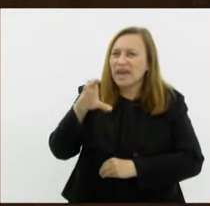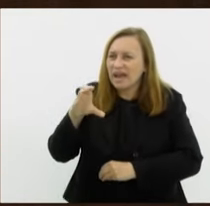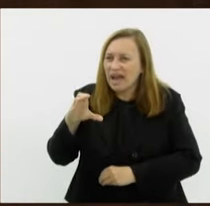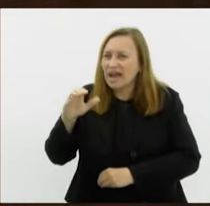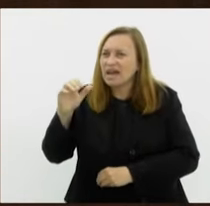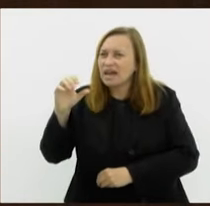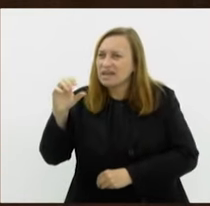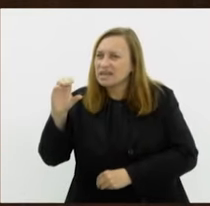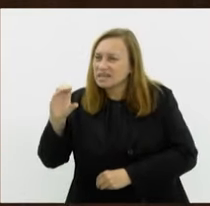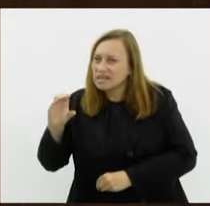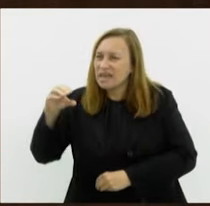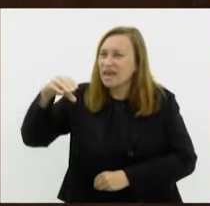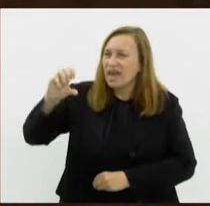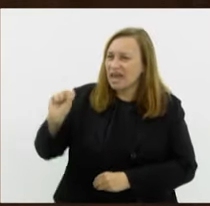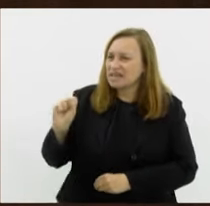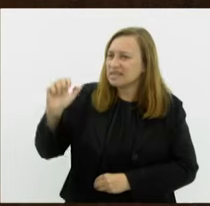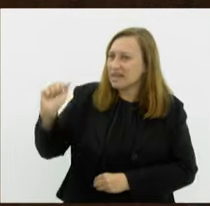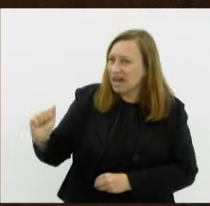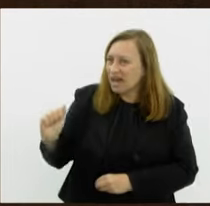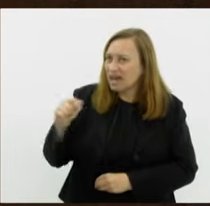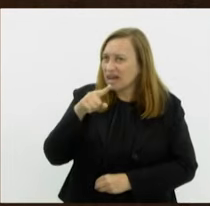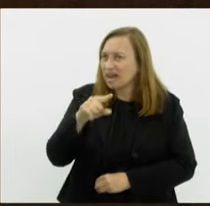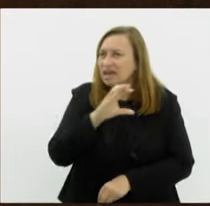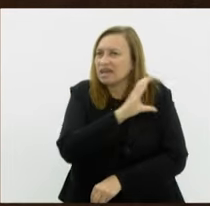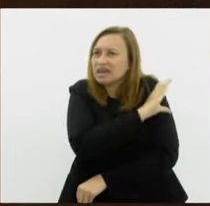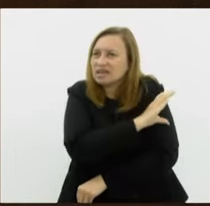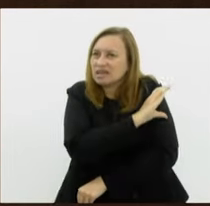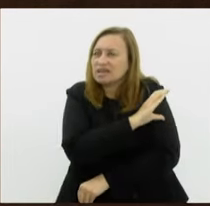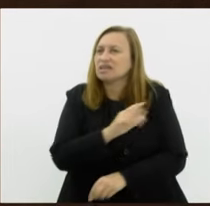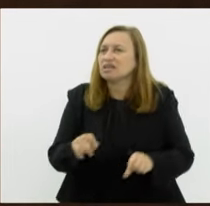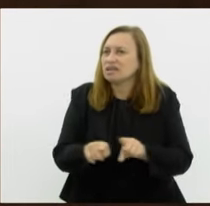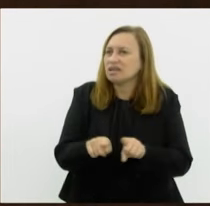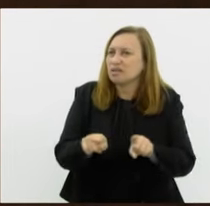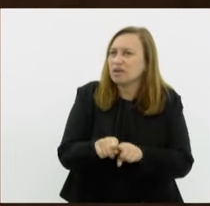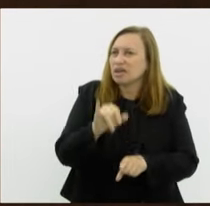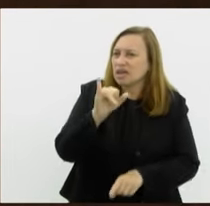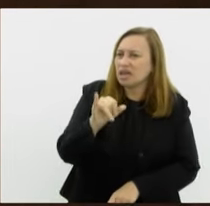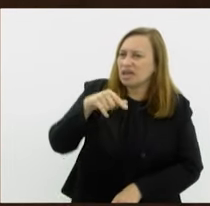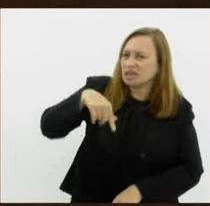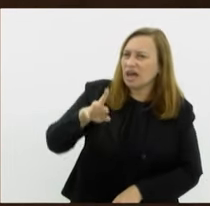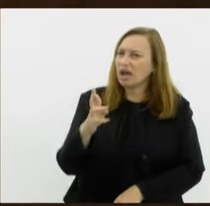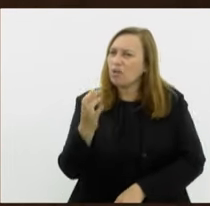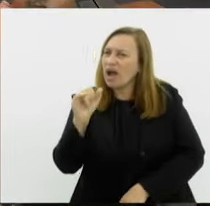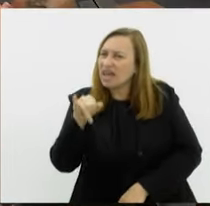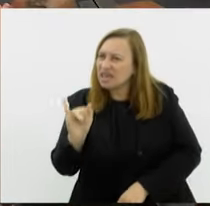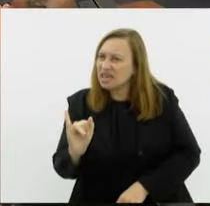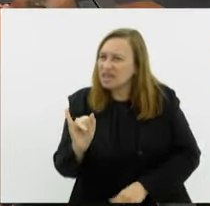lá na divisa de Santa Cruz com Itaguaí? Eu acho que